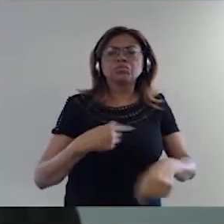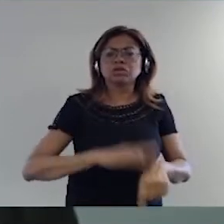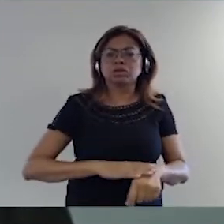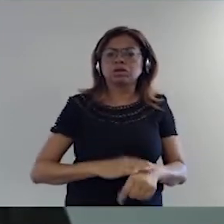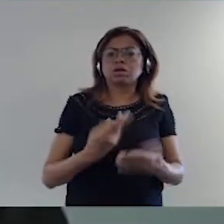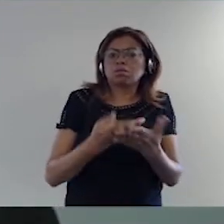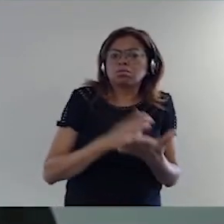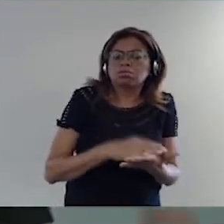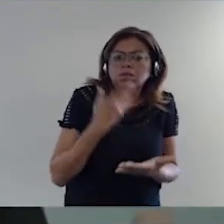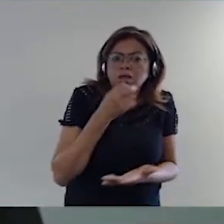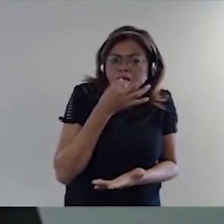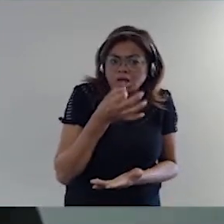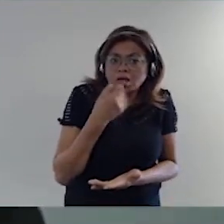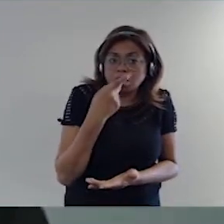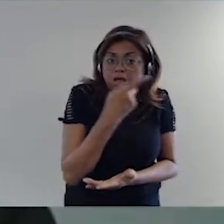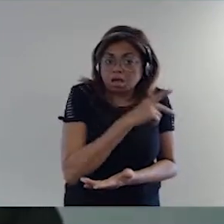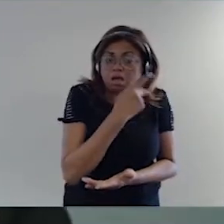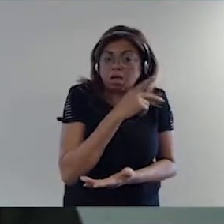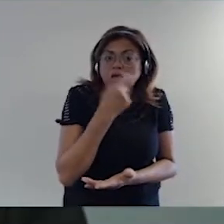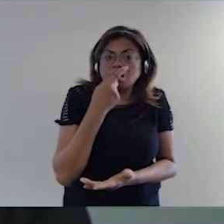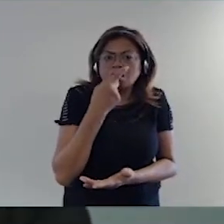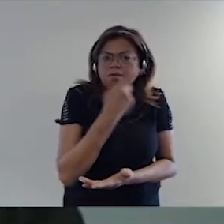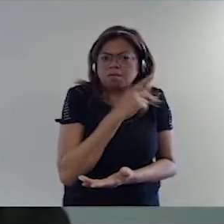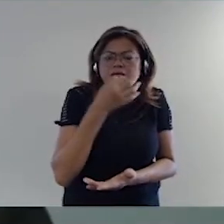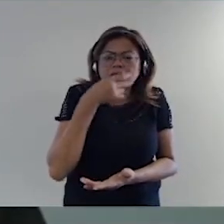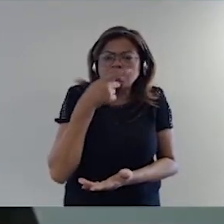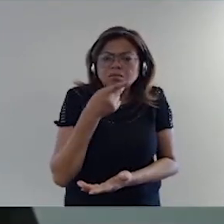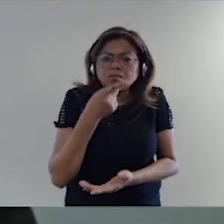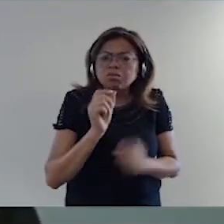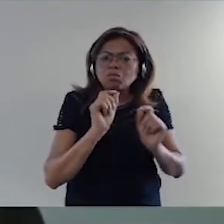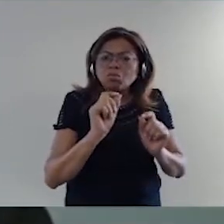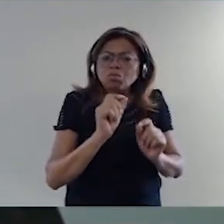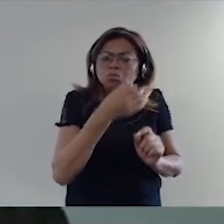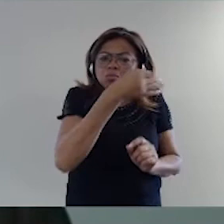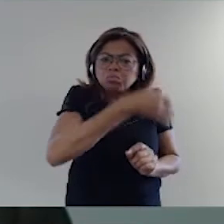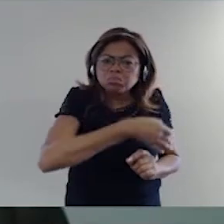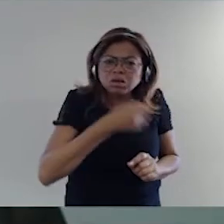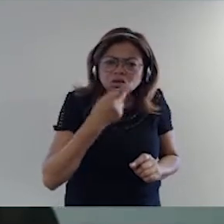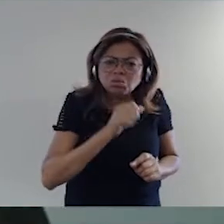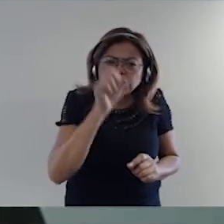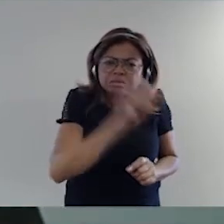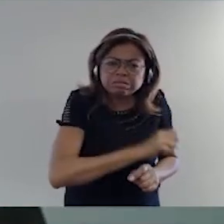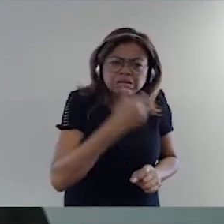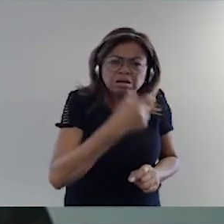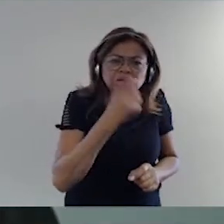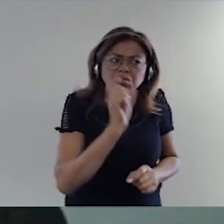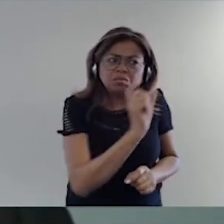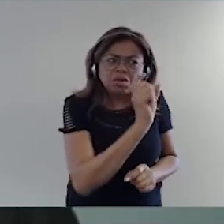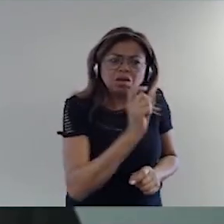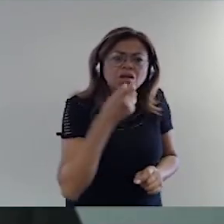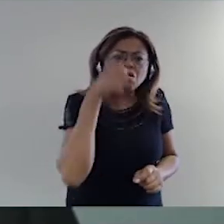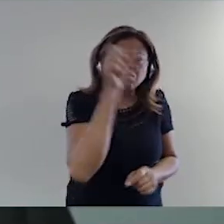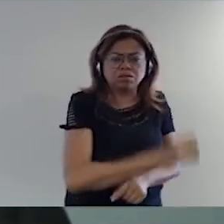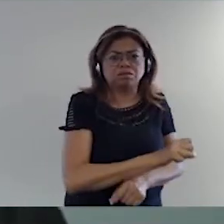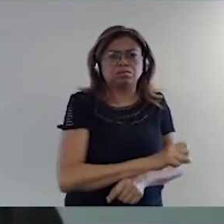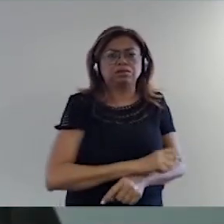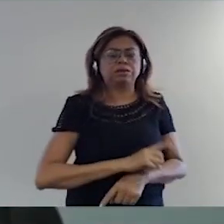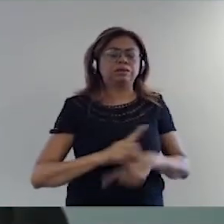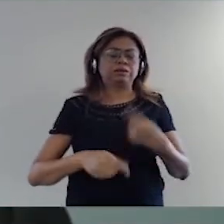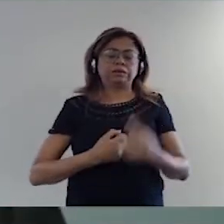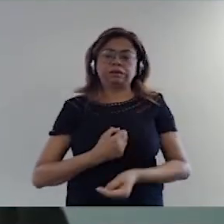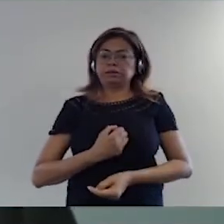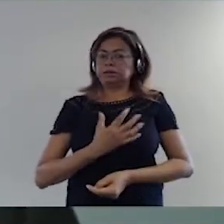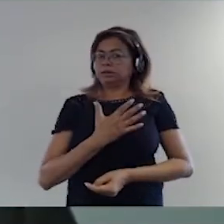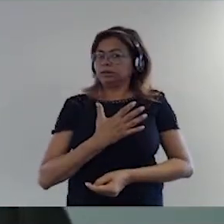dele, não vamos nem entrar no mérito se a versão dele está correta ou não, e isso acabou não ocorrendo. E houve em cima aquela de